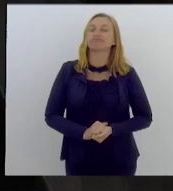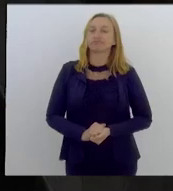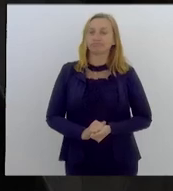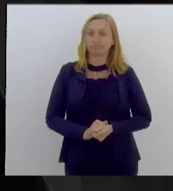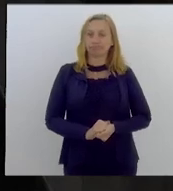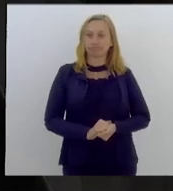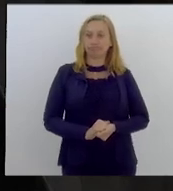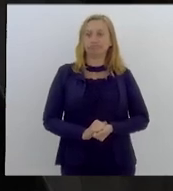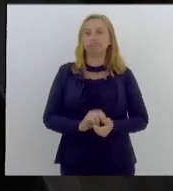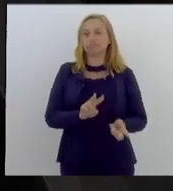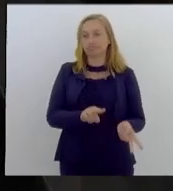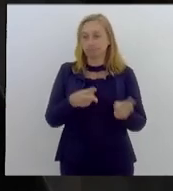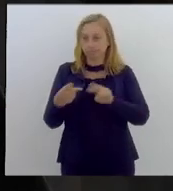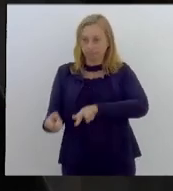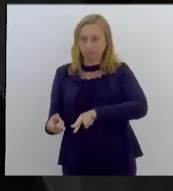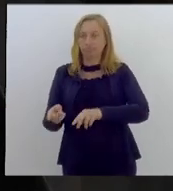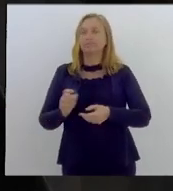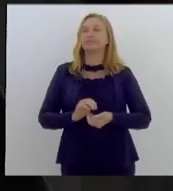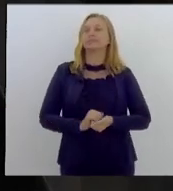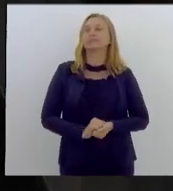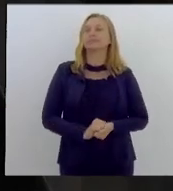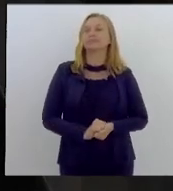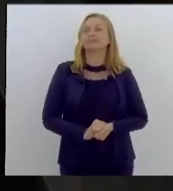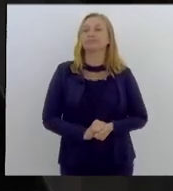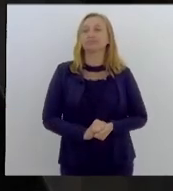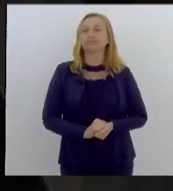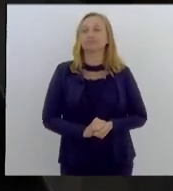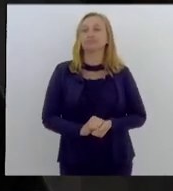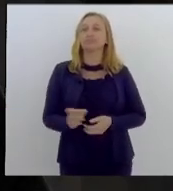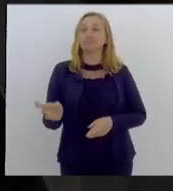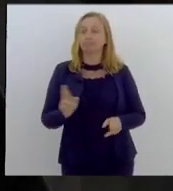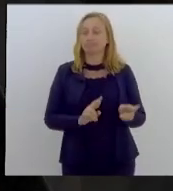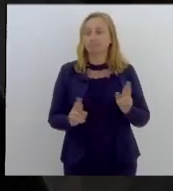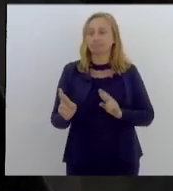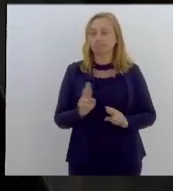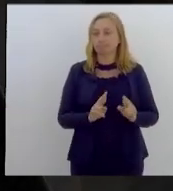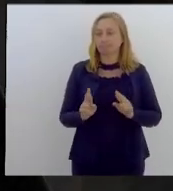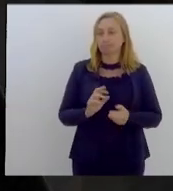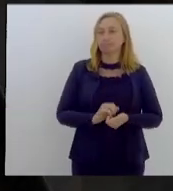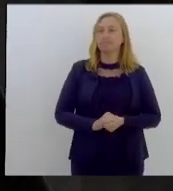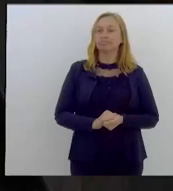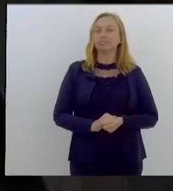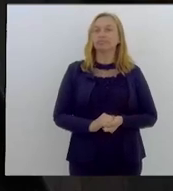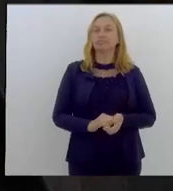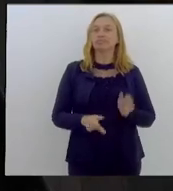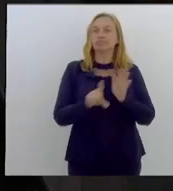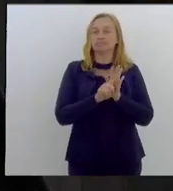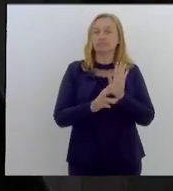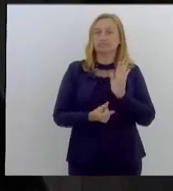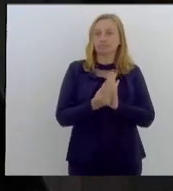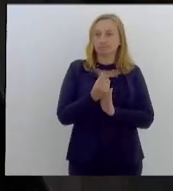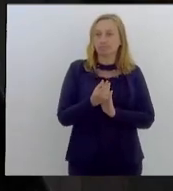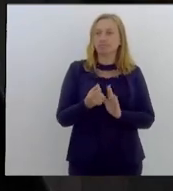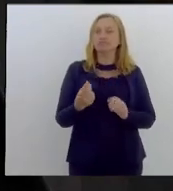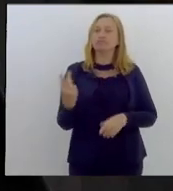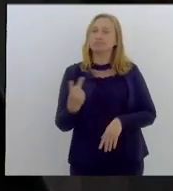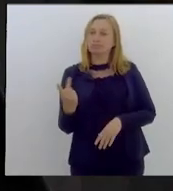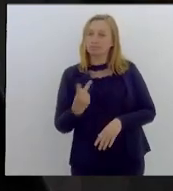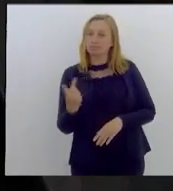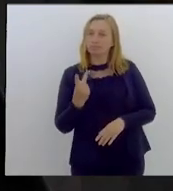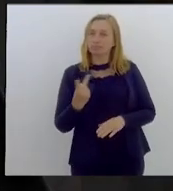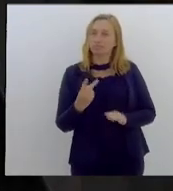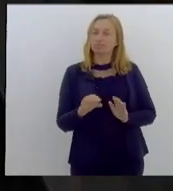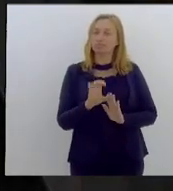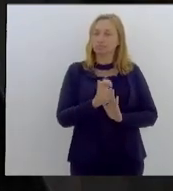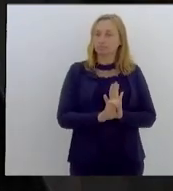Então, está encaminhado tanto em relação ao mérito da LOA, como aos dois